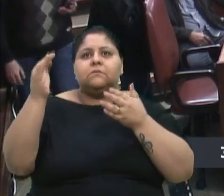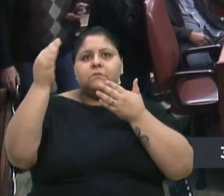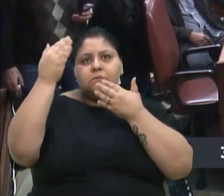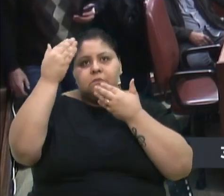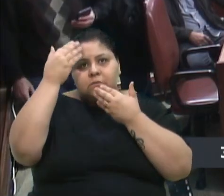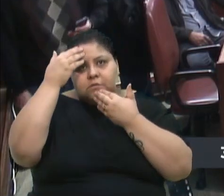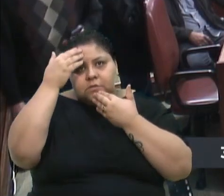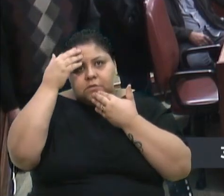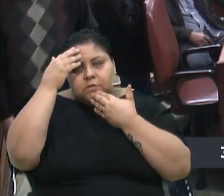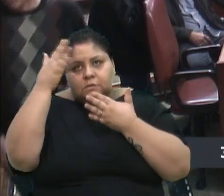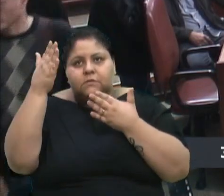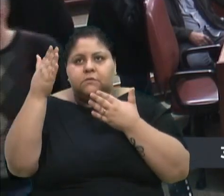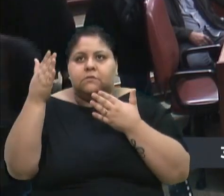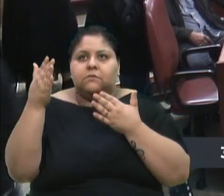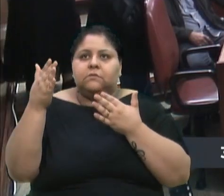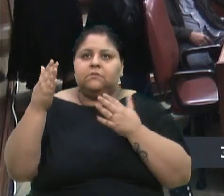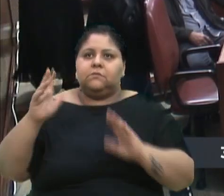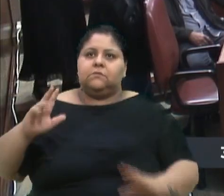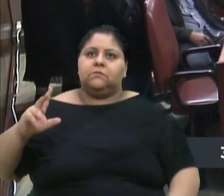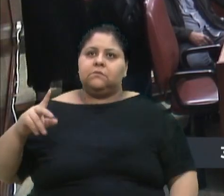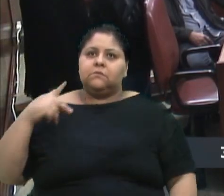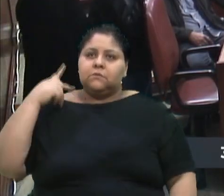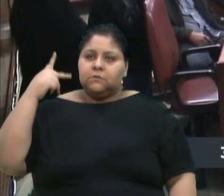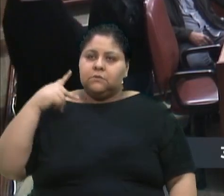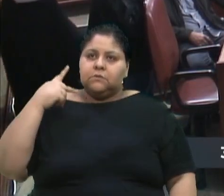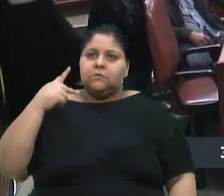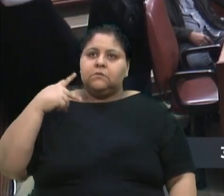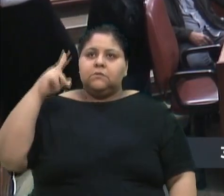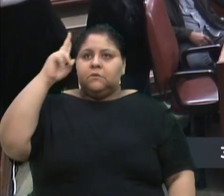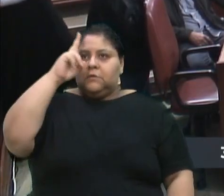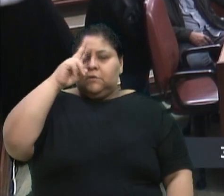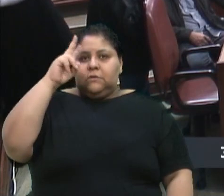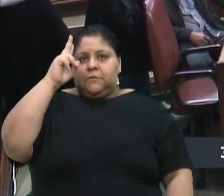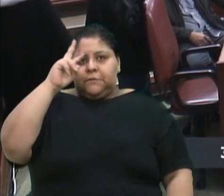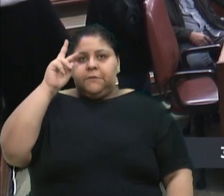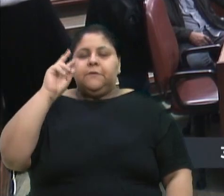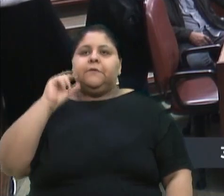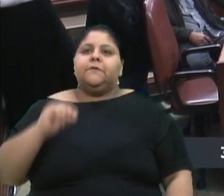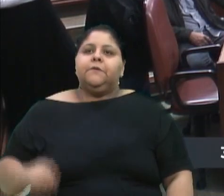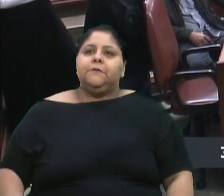Obrigado, vereador Velocino.